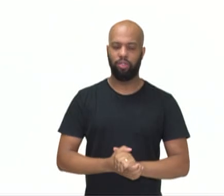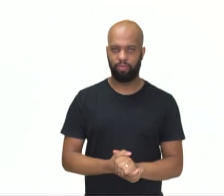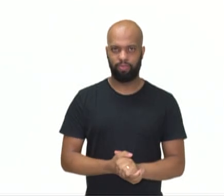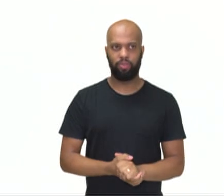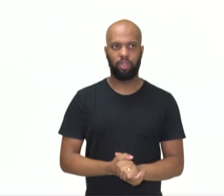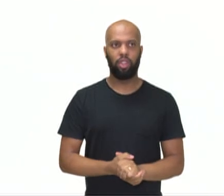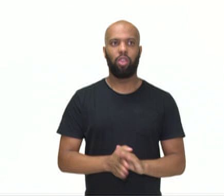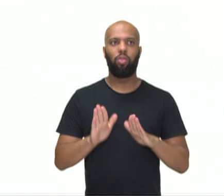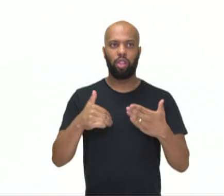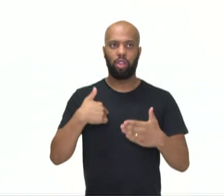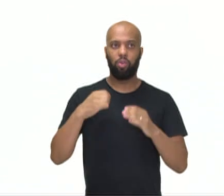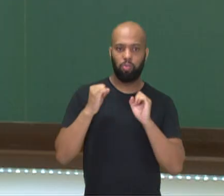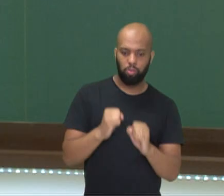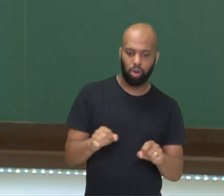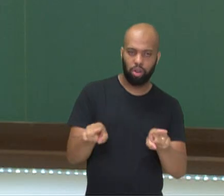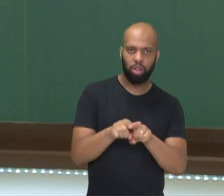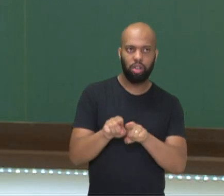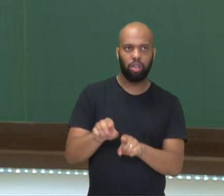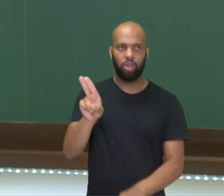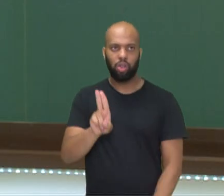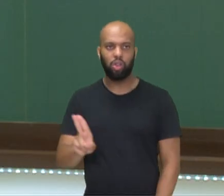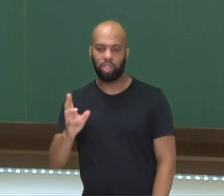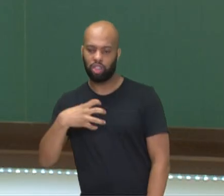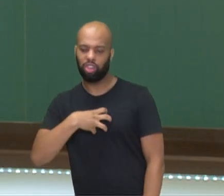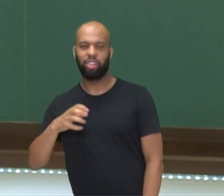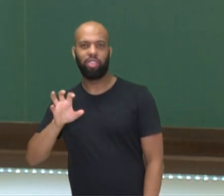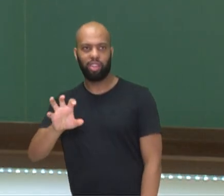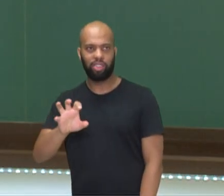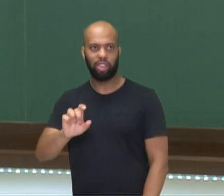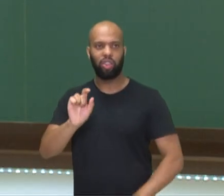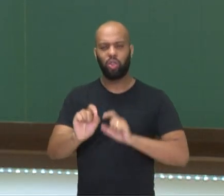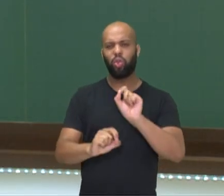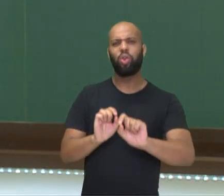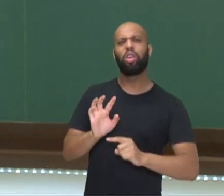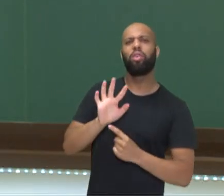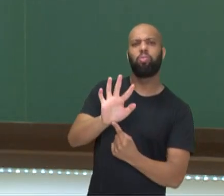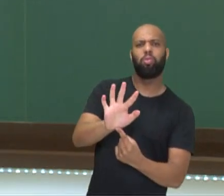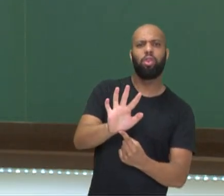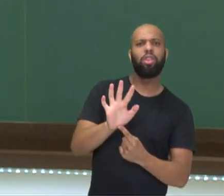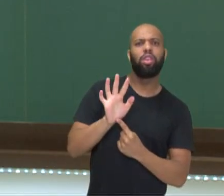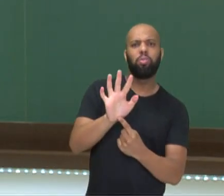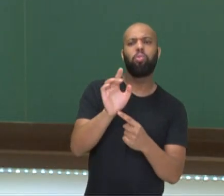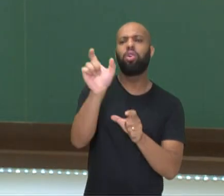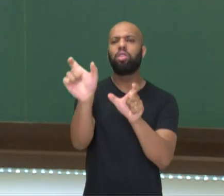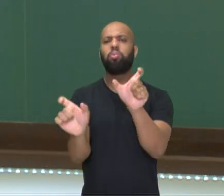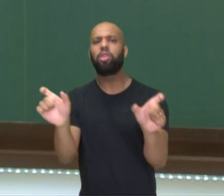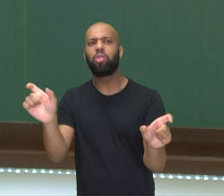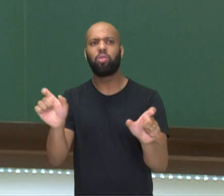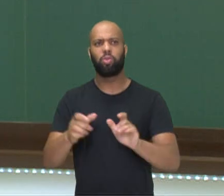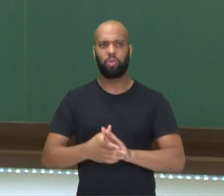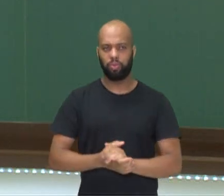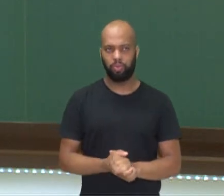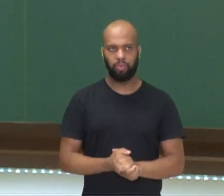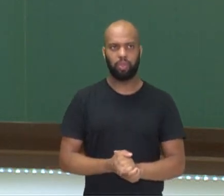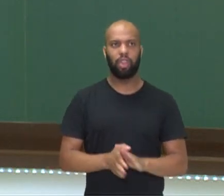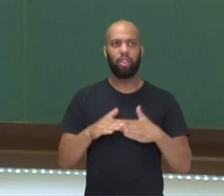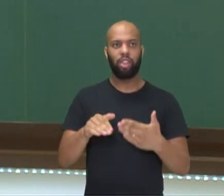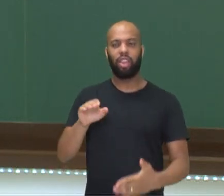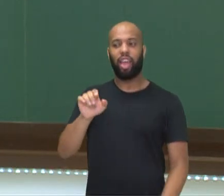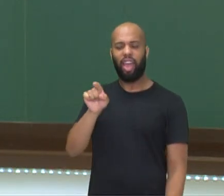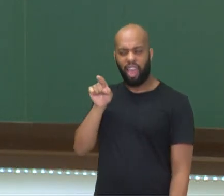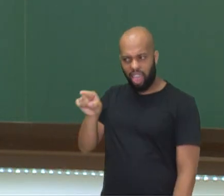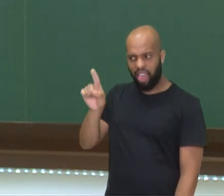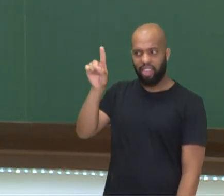então eu posso também utilizar desta maneira, eu estou indicando aquela pessoa, a Elvira, né? Esta é